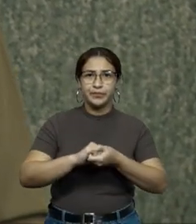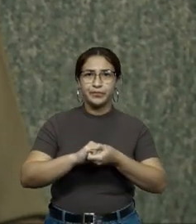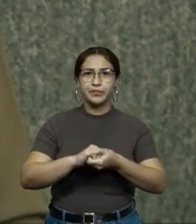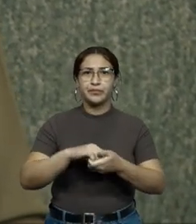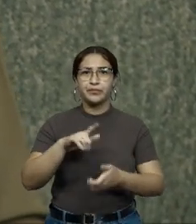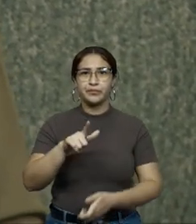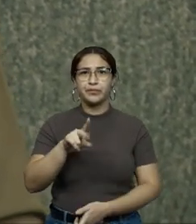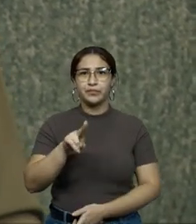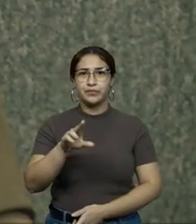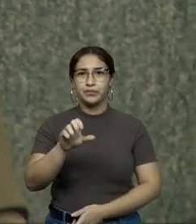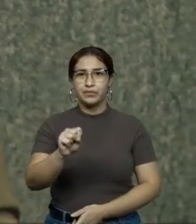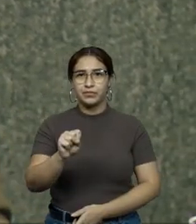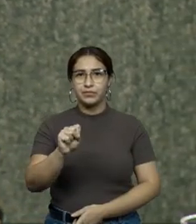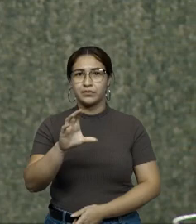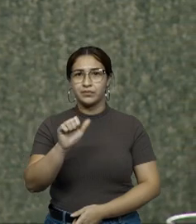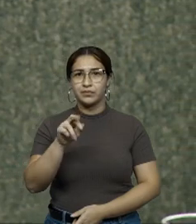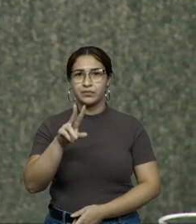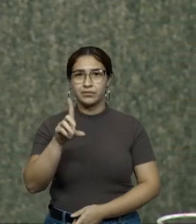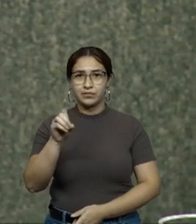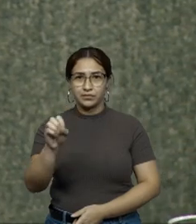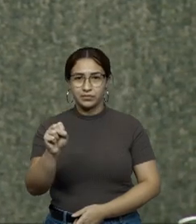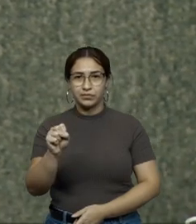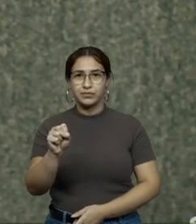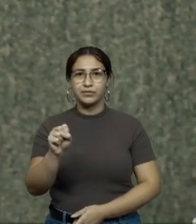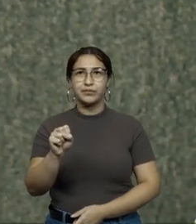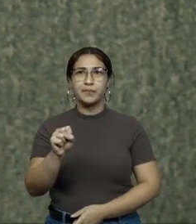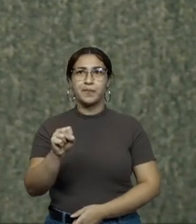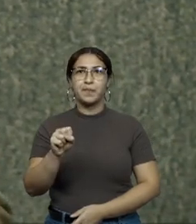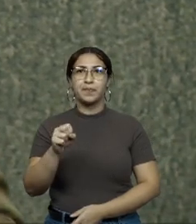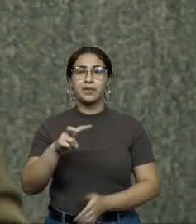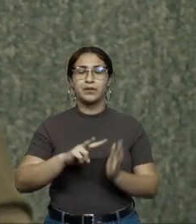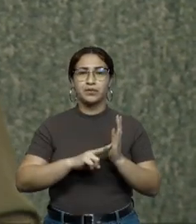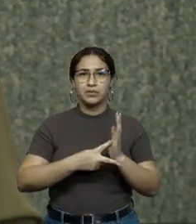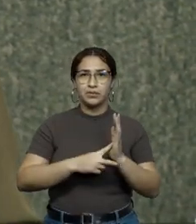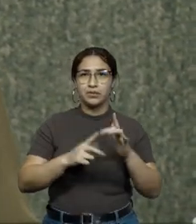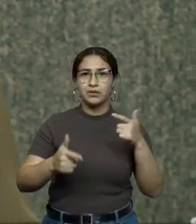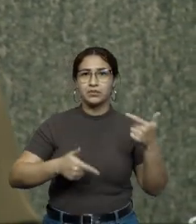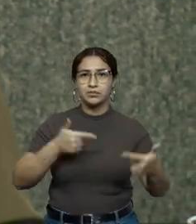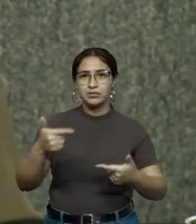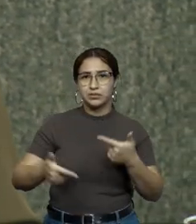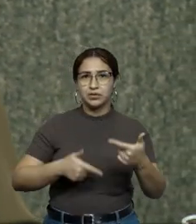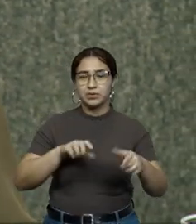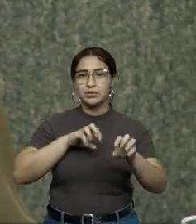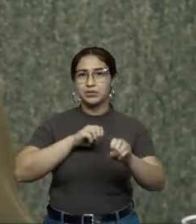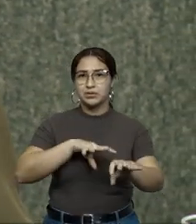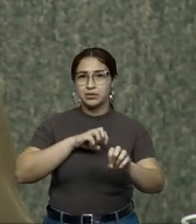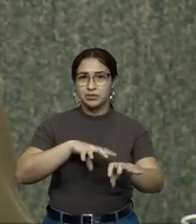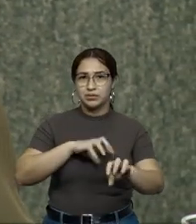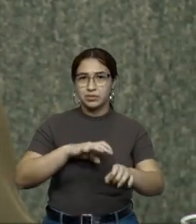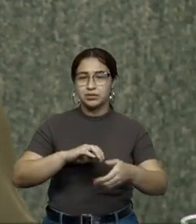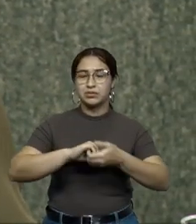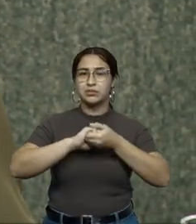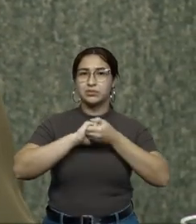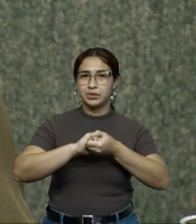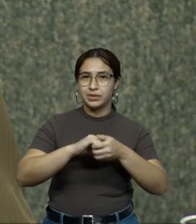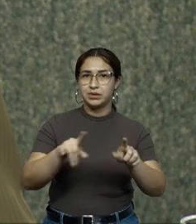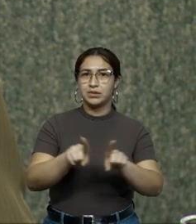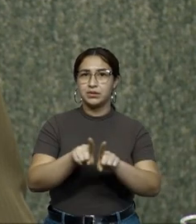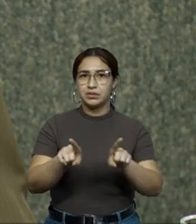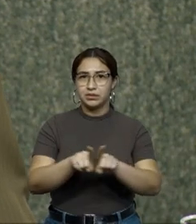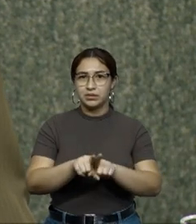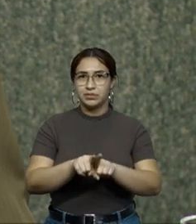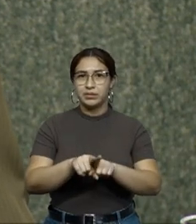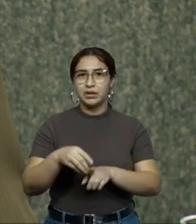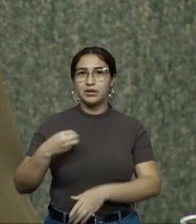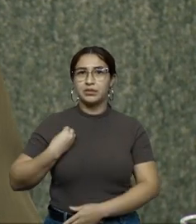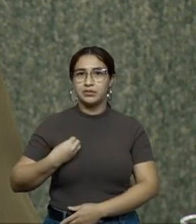Vieira coordenador Estadual do Sindicato dos Trabalhadores em educação complementar também agradecer